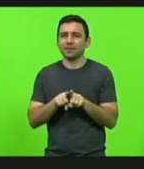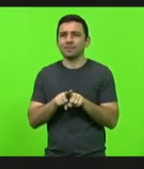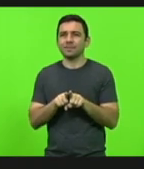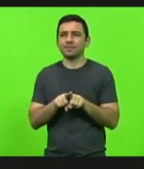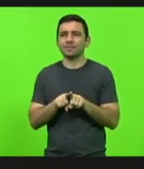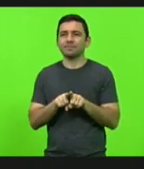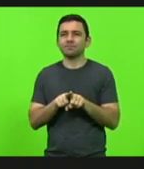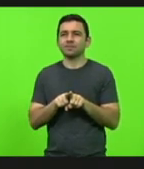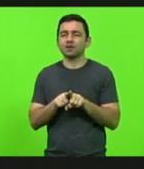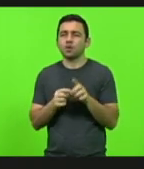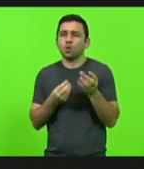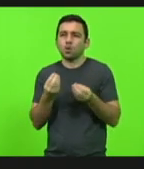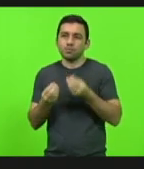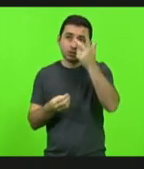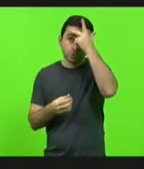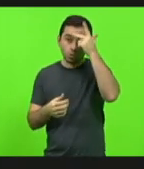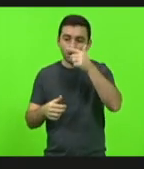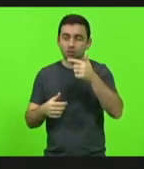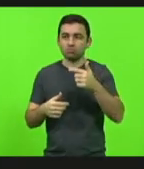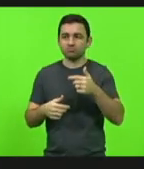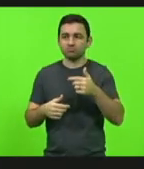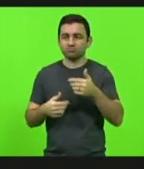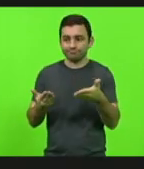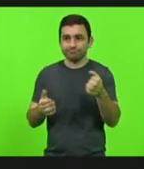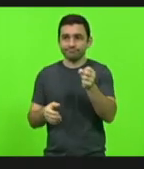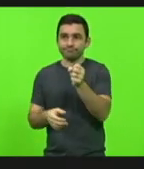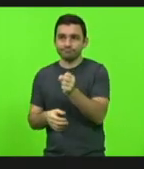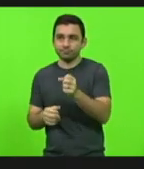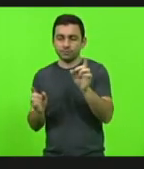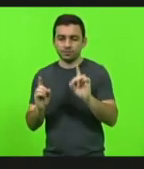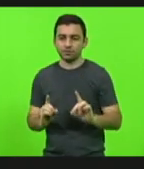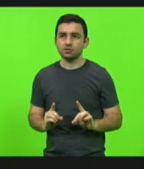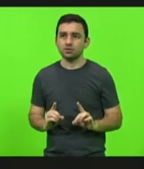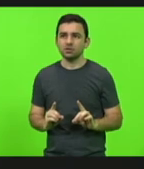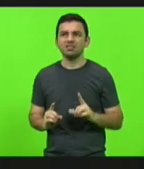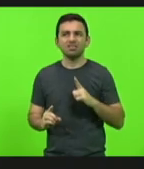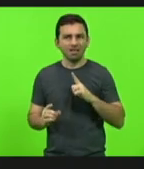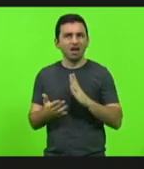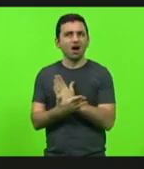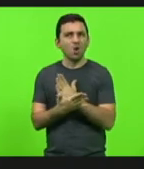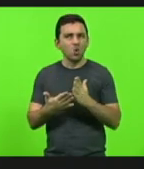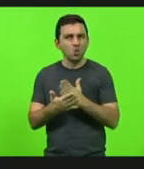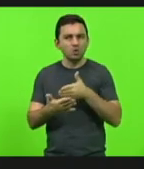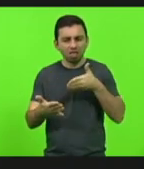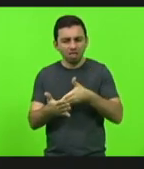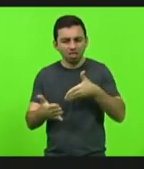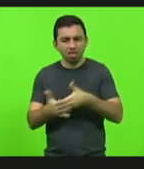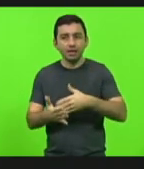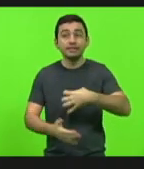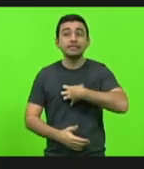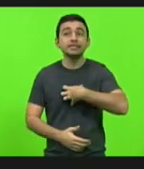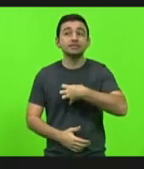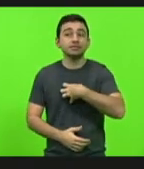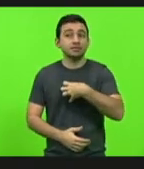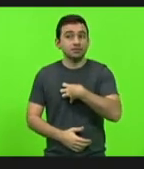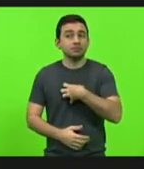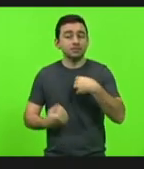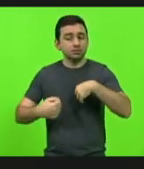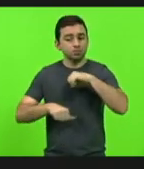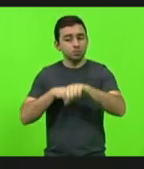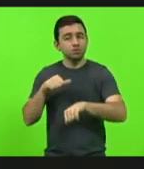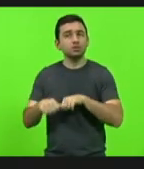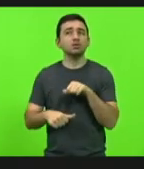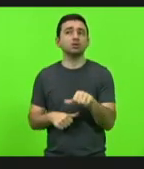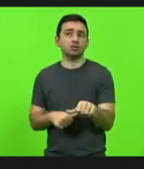colocação de pessoas com deficiência tem algumas Barreiras atitudinais que nós temos que mudar